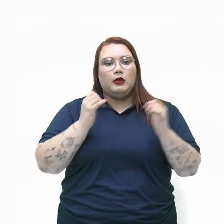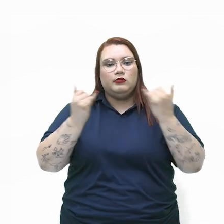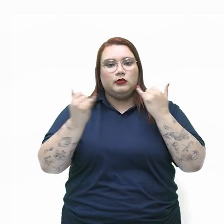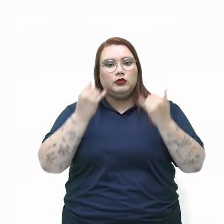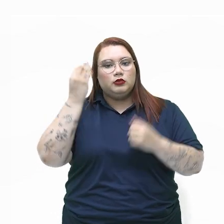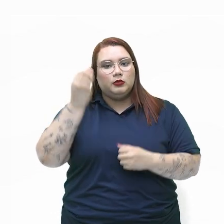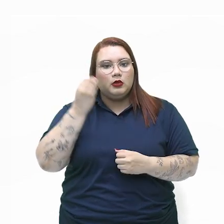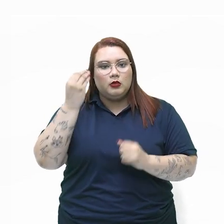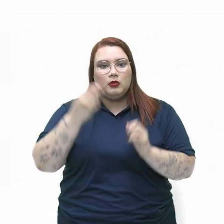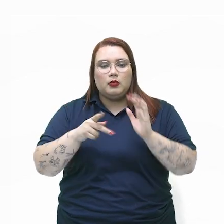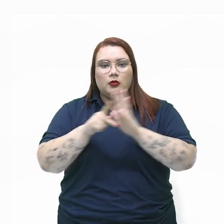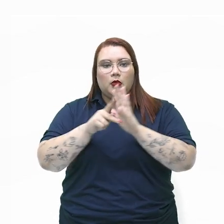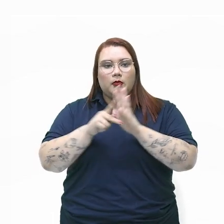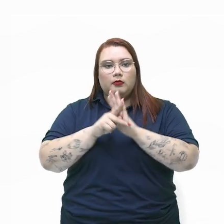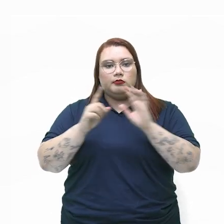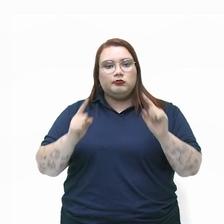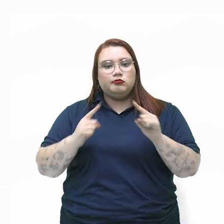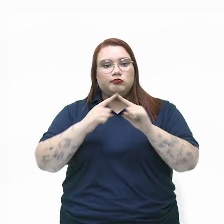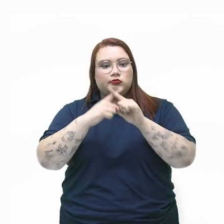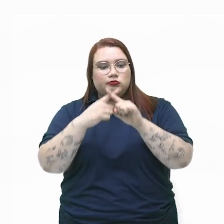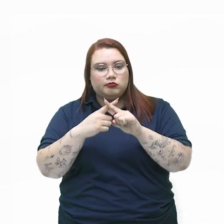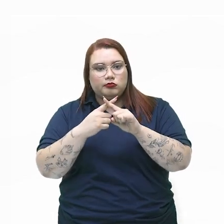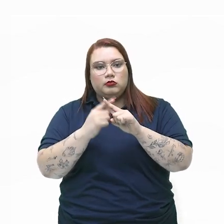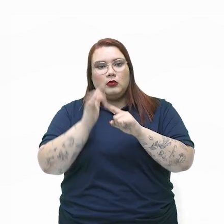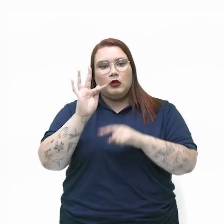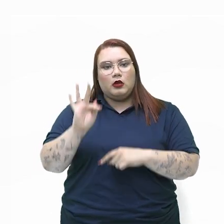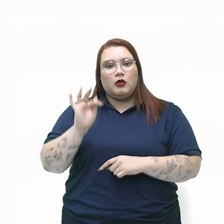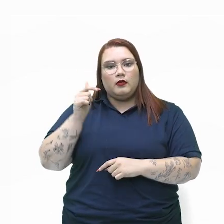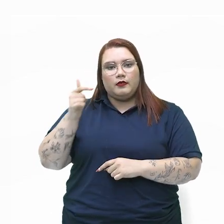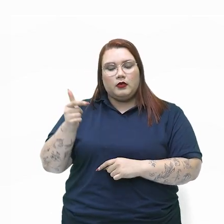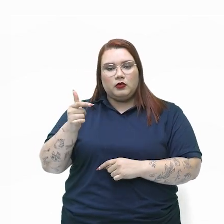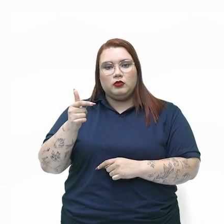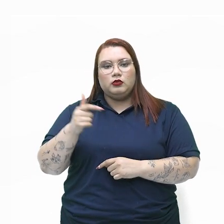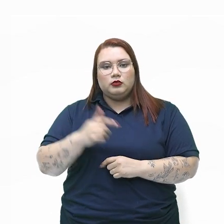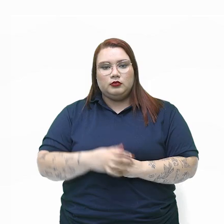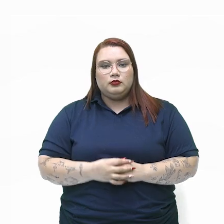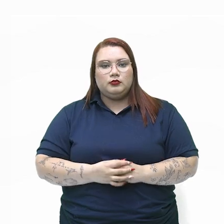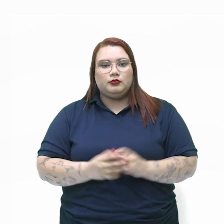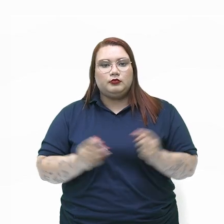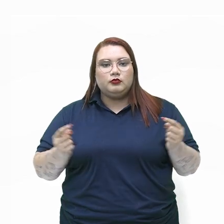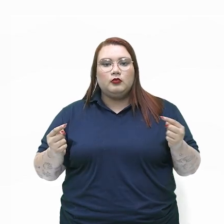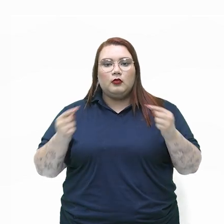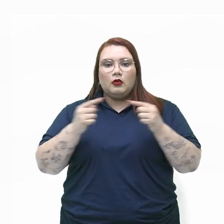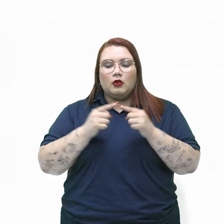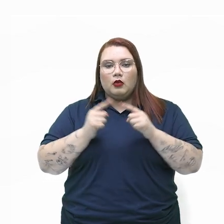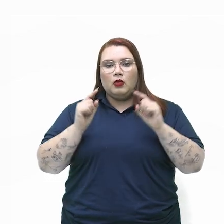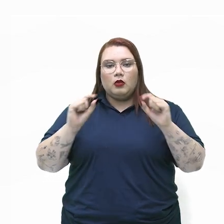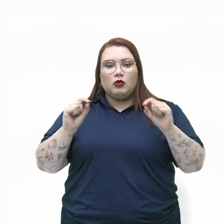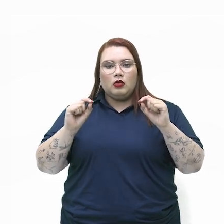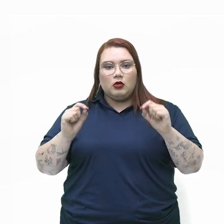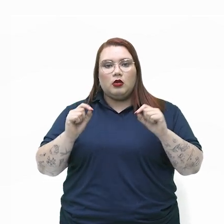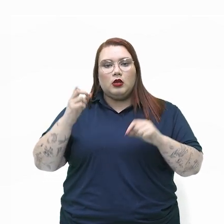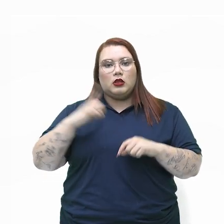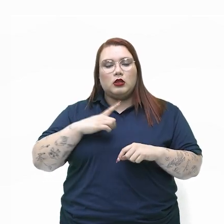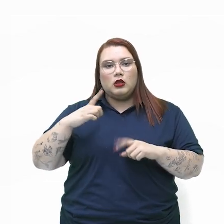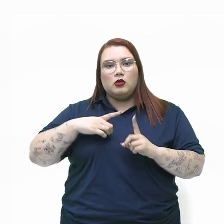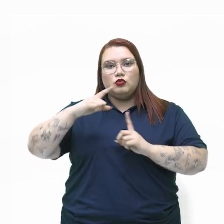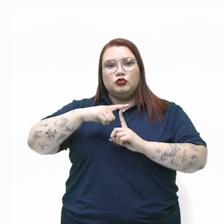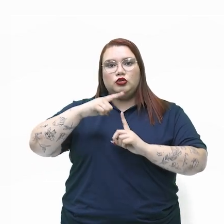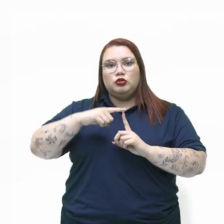esse experimento através desses cruzamentos da geração F2. E aí ele observa